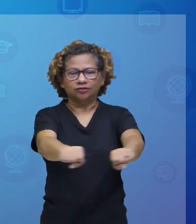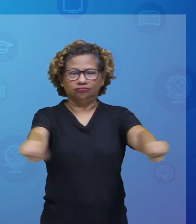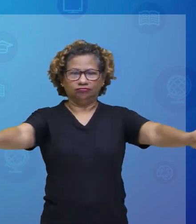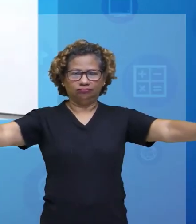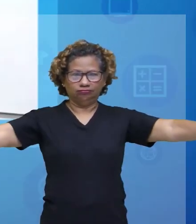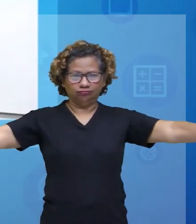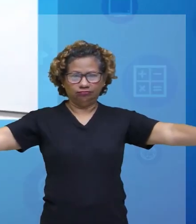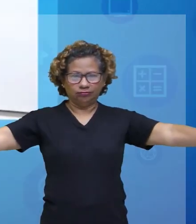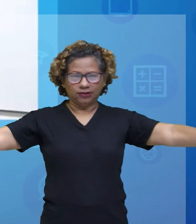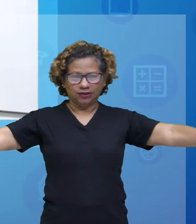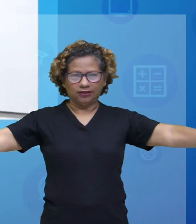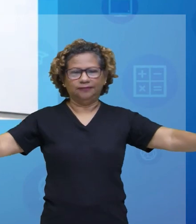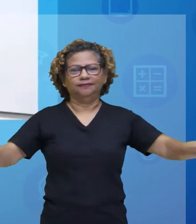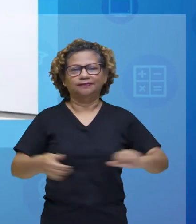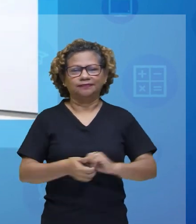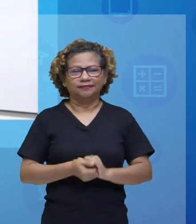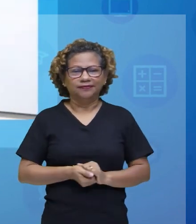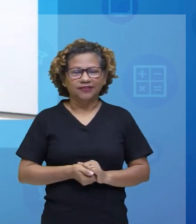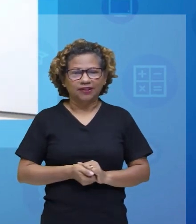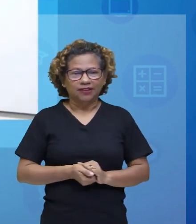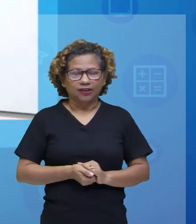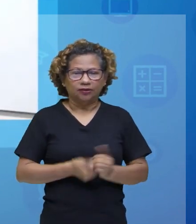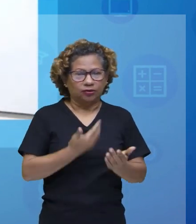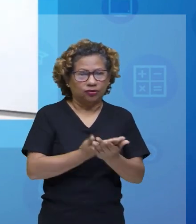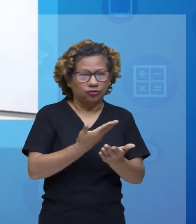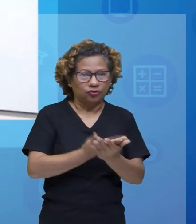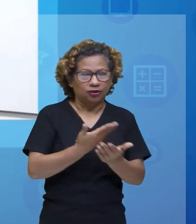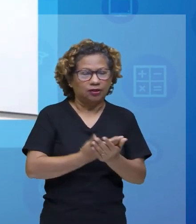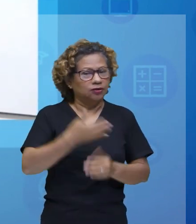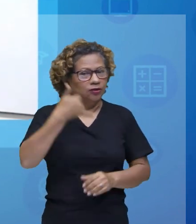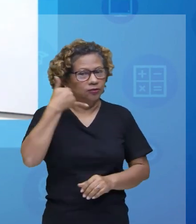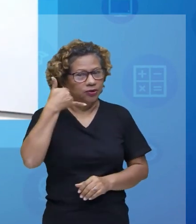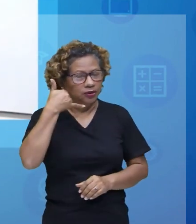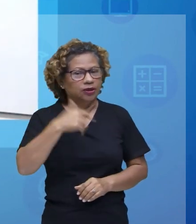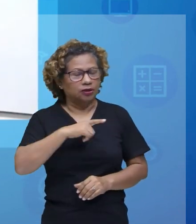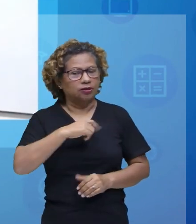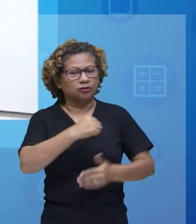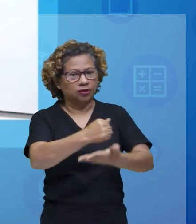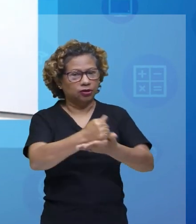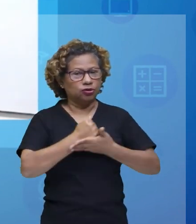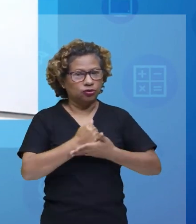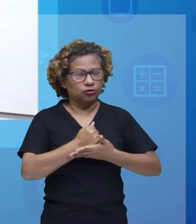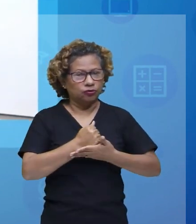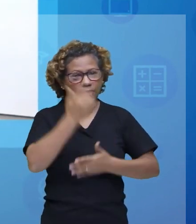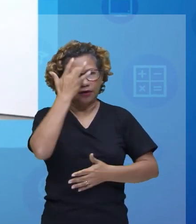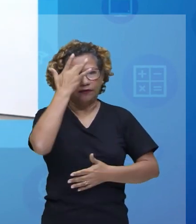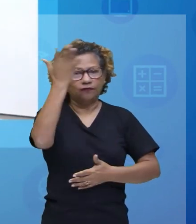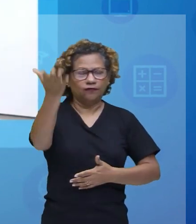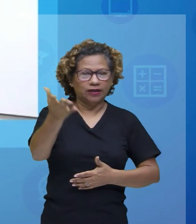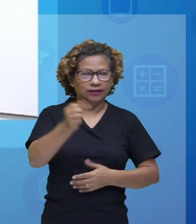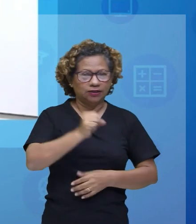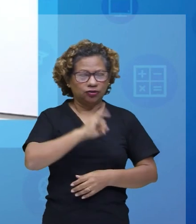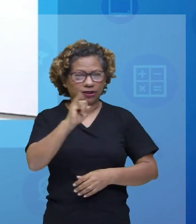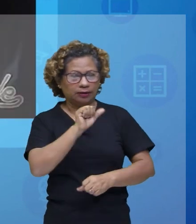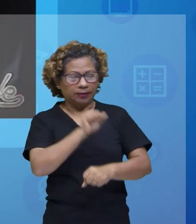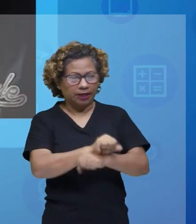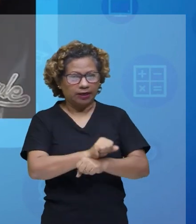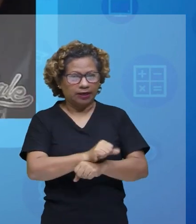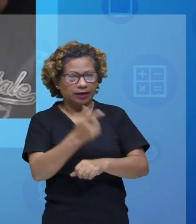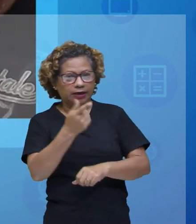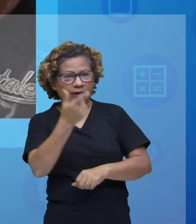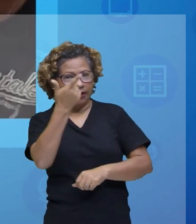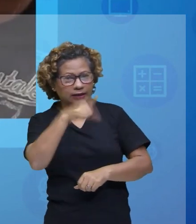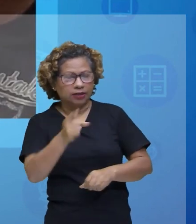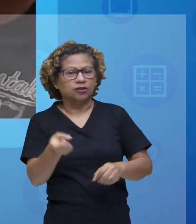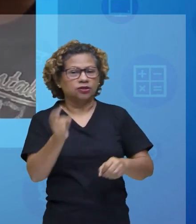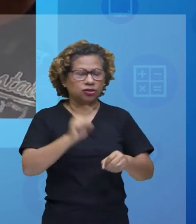lado. Aí eu assisti minhas aulas pelo celular, pelo YouTube, porque eu acho mais fácil, assim eu posso pausar e fazer minhas anotações melhores. Esse aqui